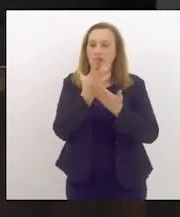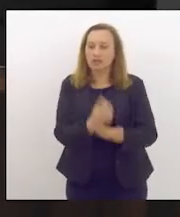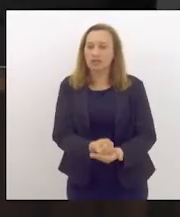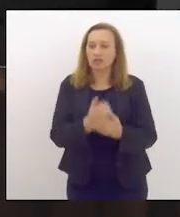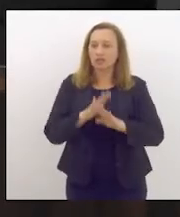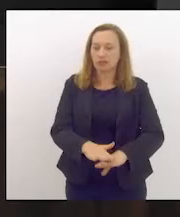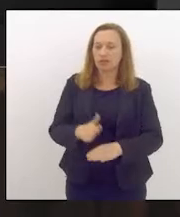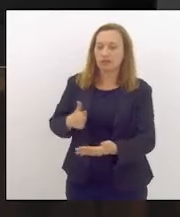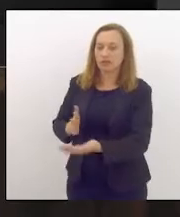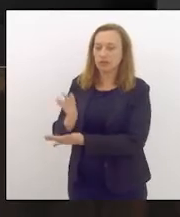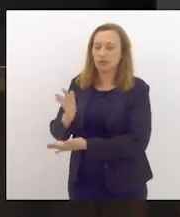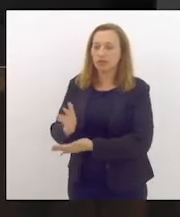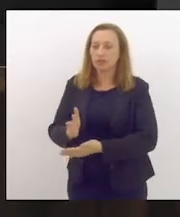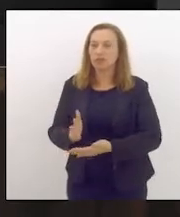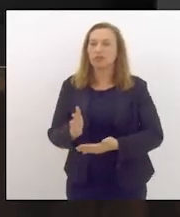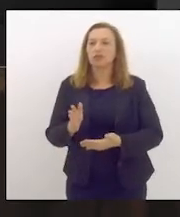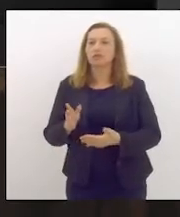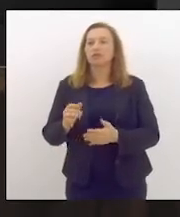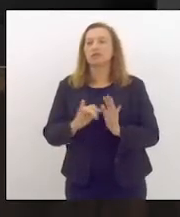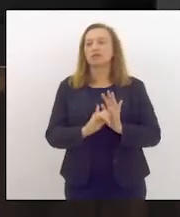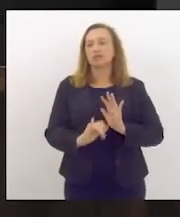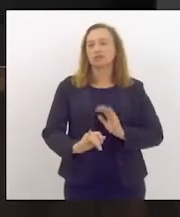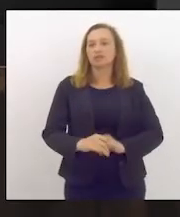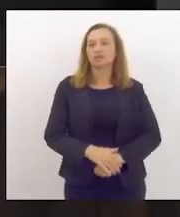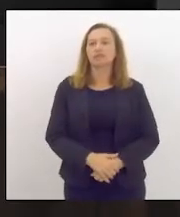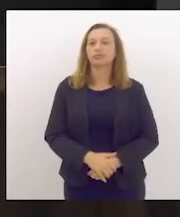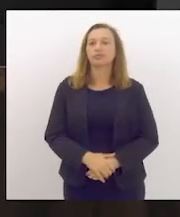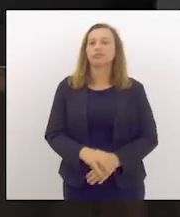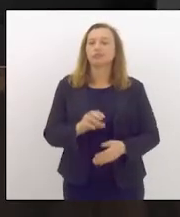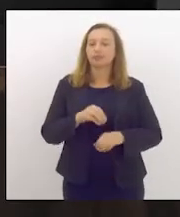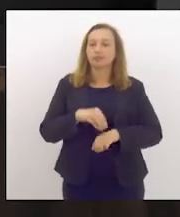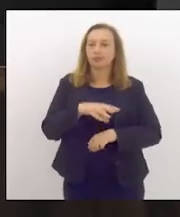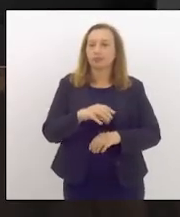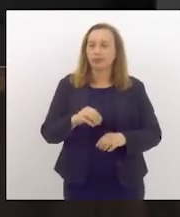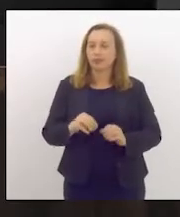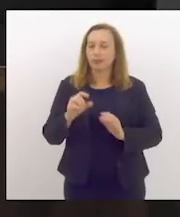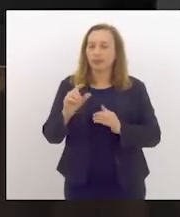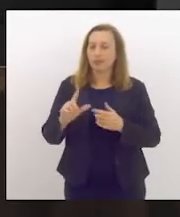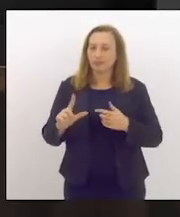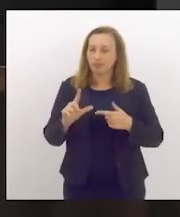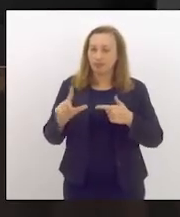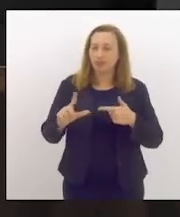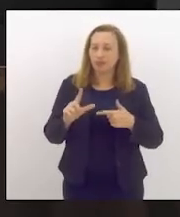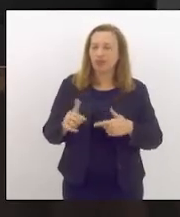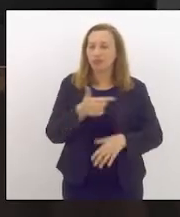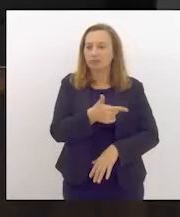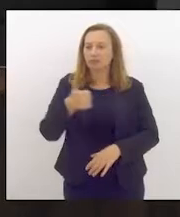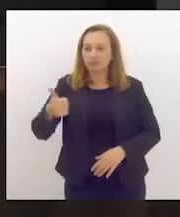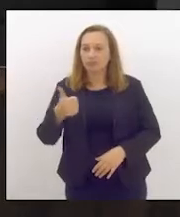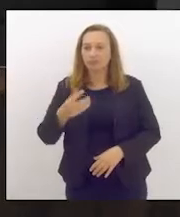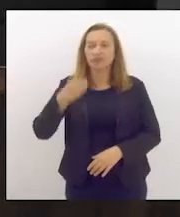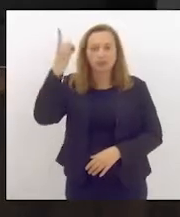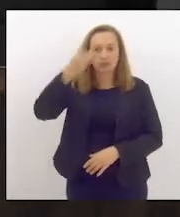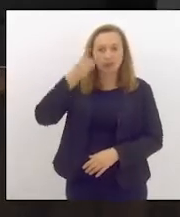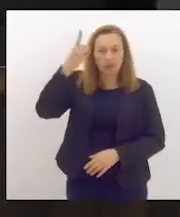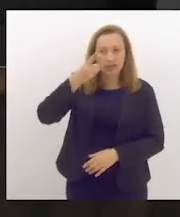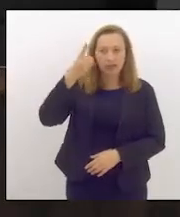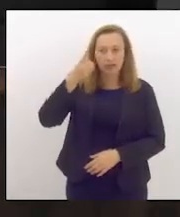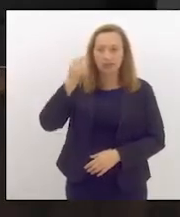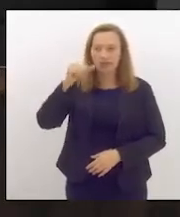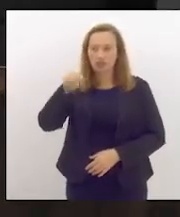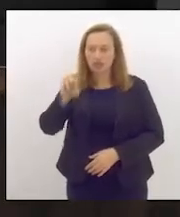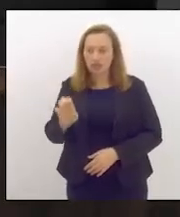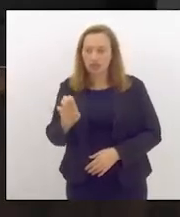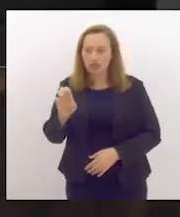aprovam permaneçam Como estão aprovada vai à publicação indicação Legislativa número 4 7 8 de 21 de autoria do deputado Alexandre que